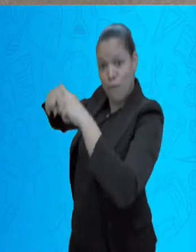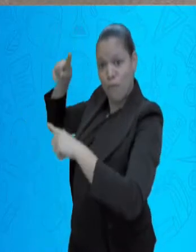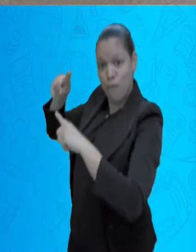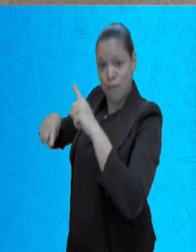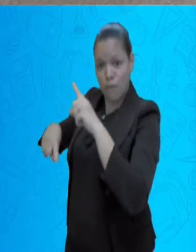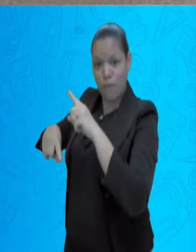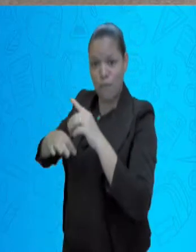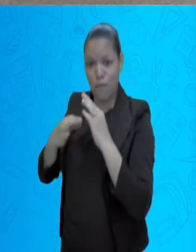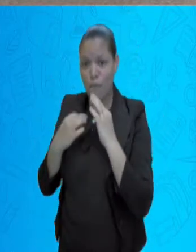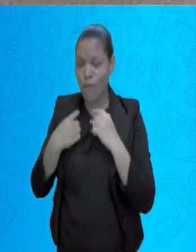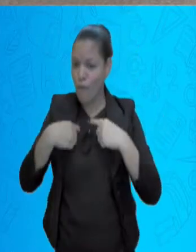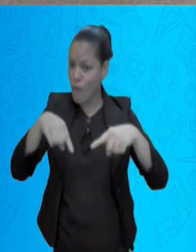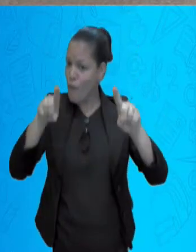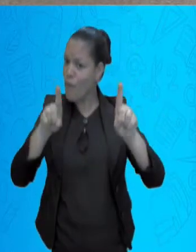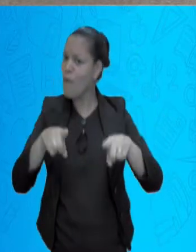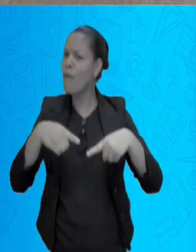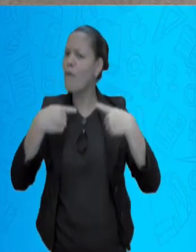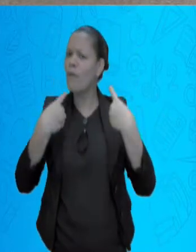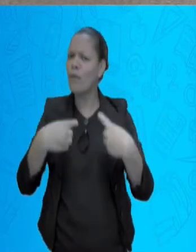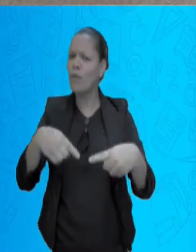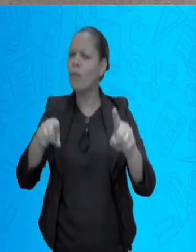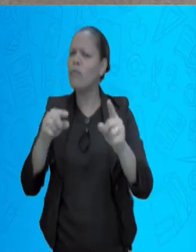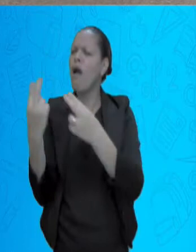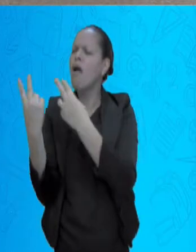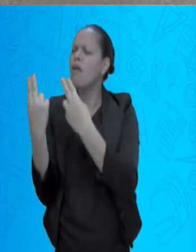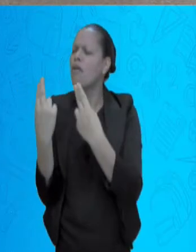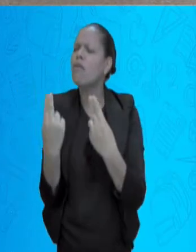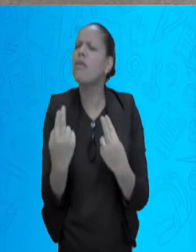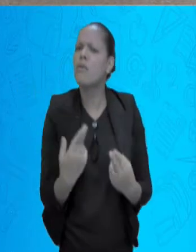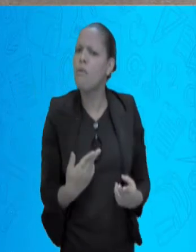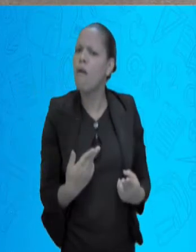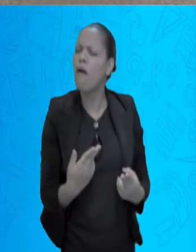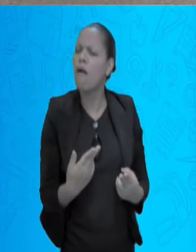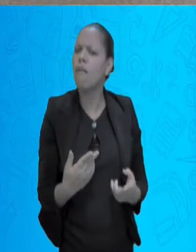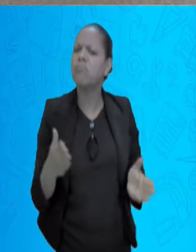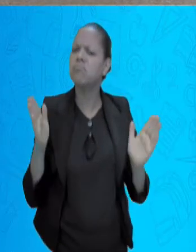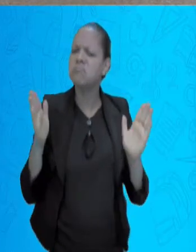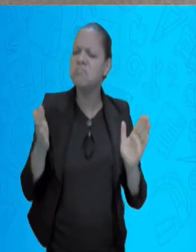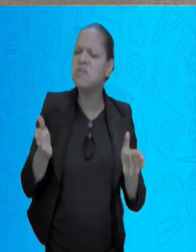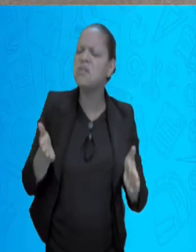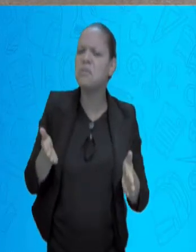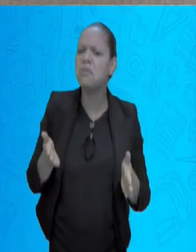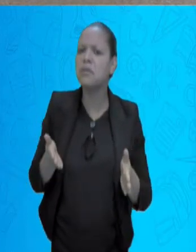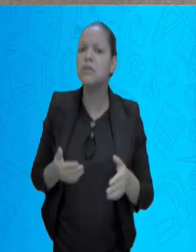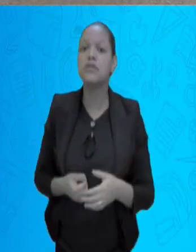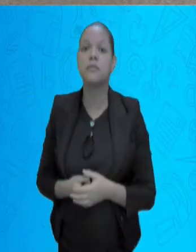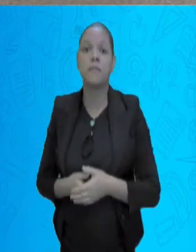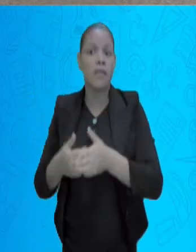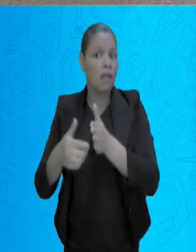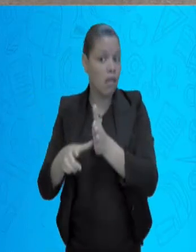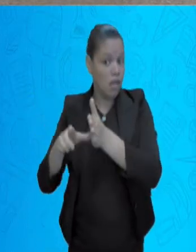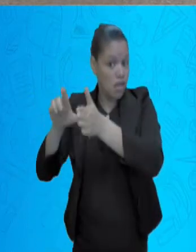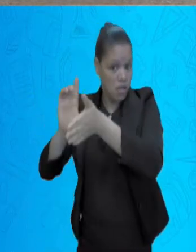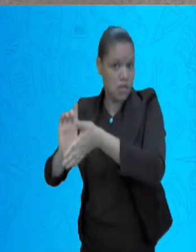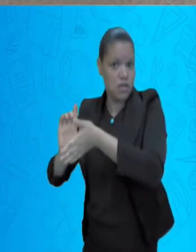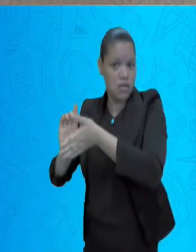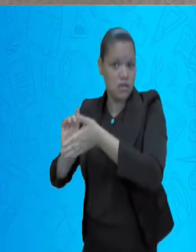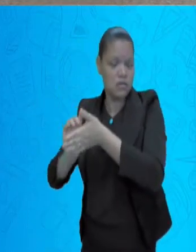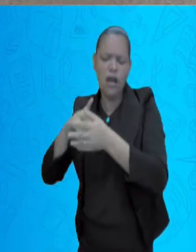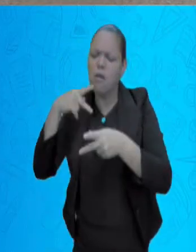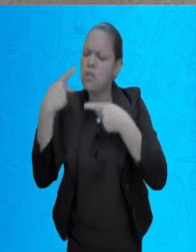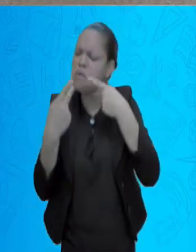estão como na atualidade. E lá anteriormente, quando eu falei a respeito da música presente